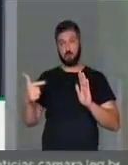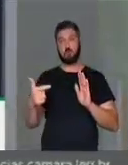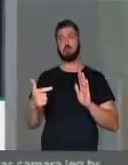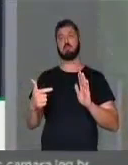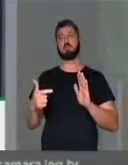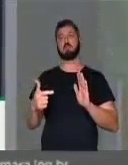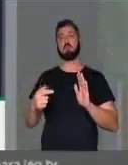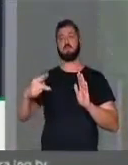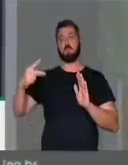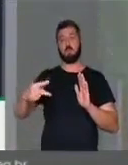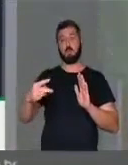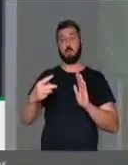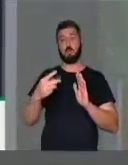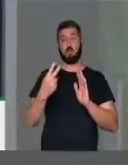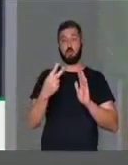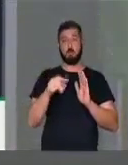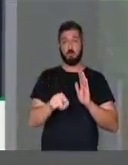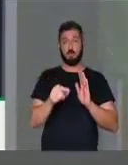3.922, o